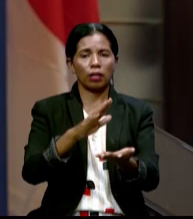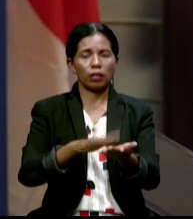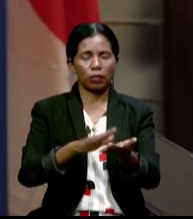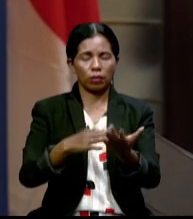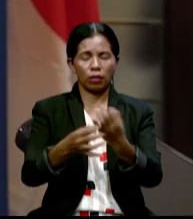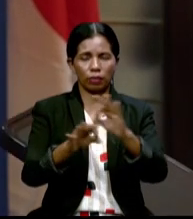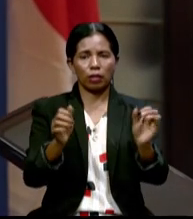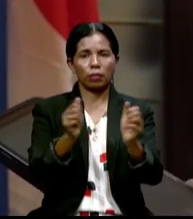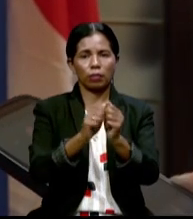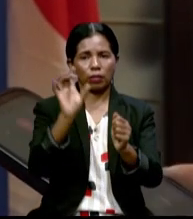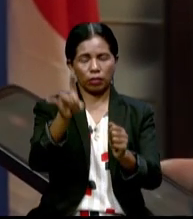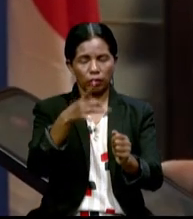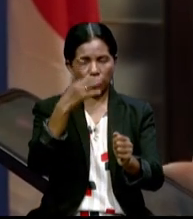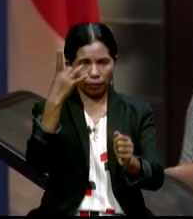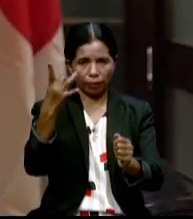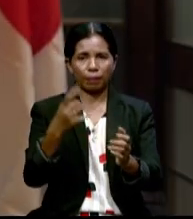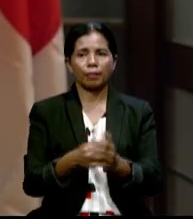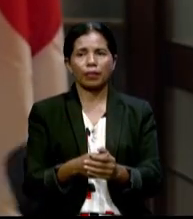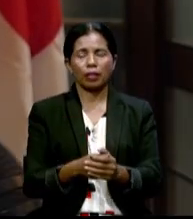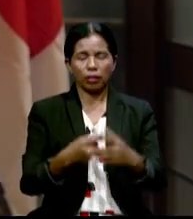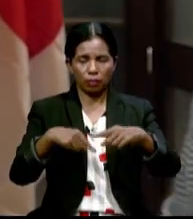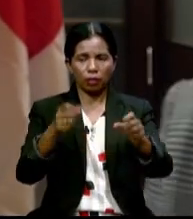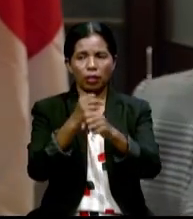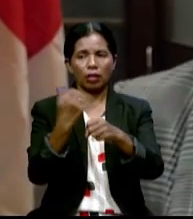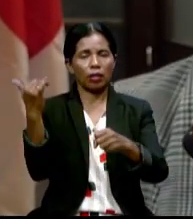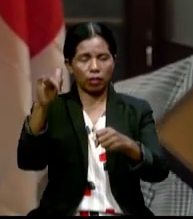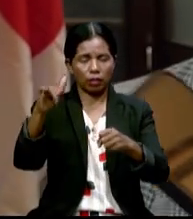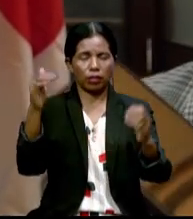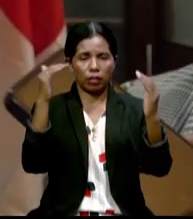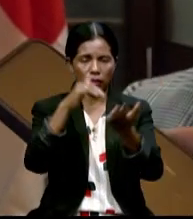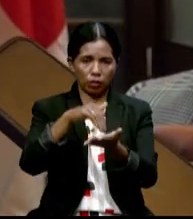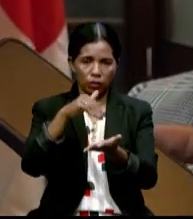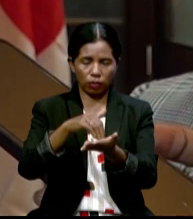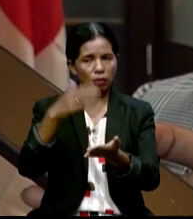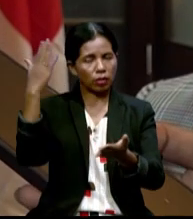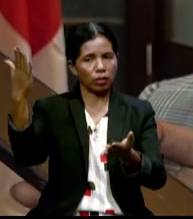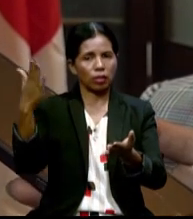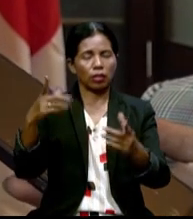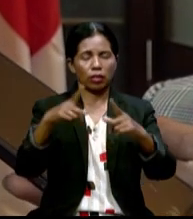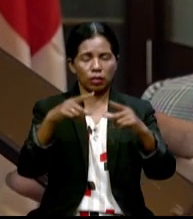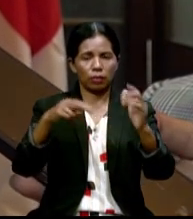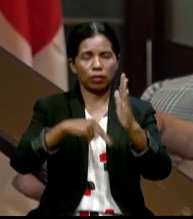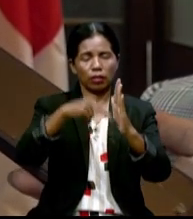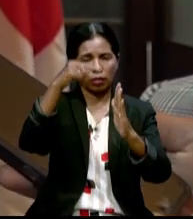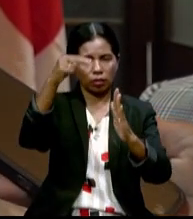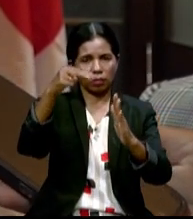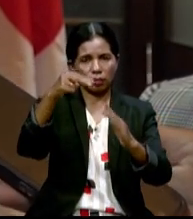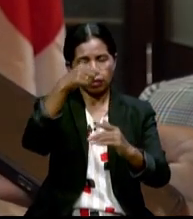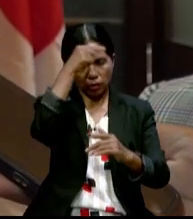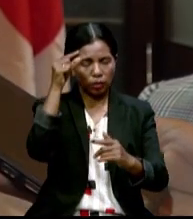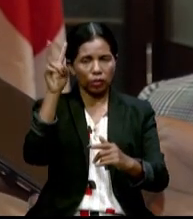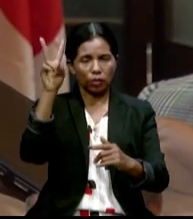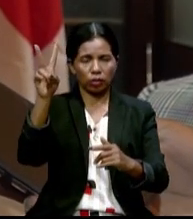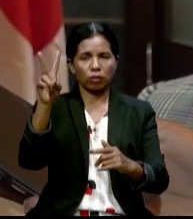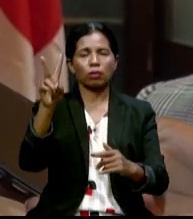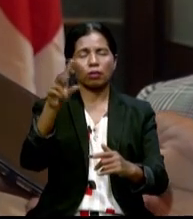insan racing walu ne bema ka se bahalau sirinya estudo ba nível pós-graduado niang na